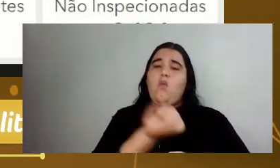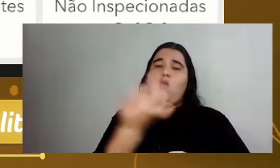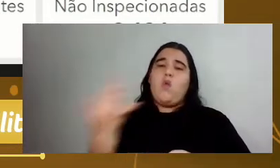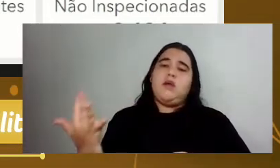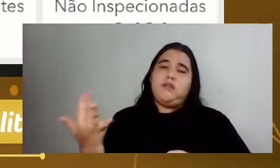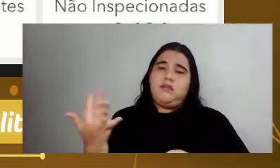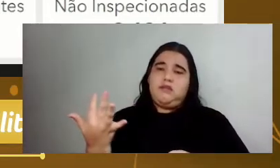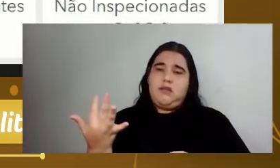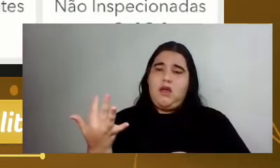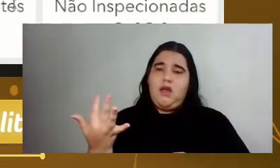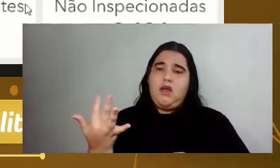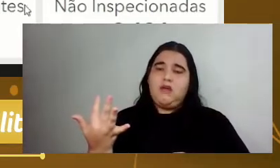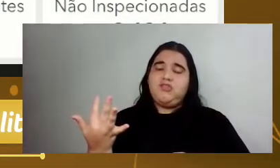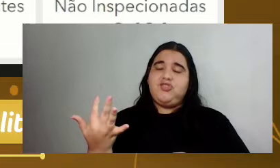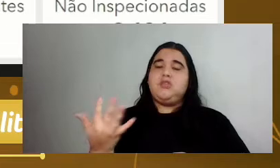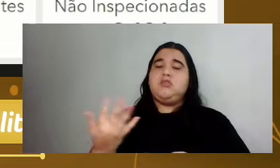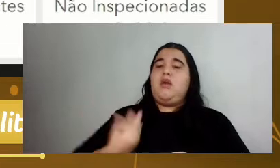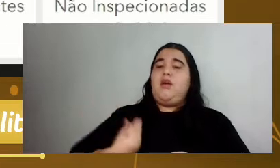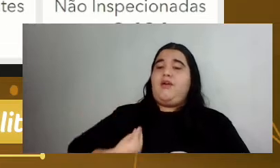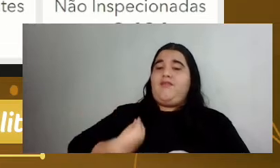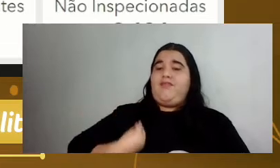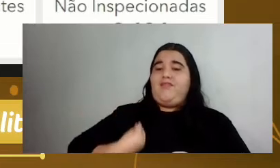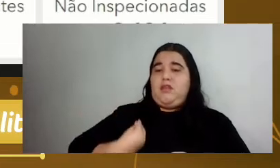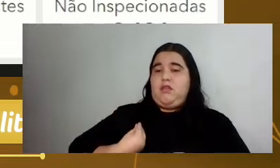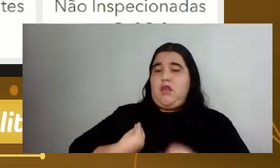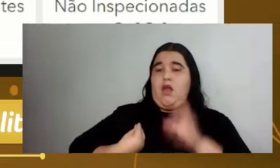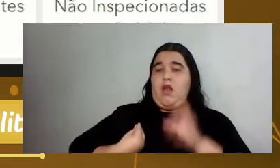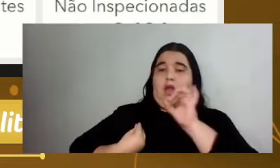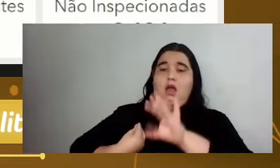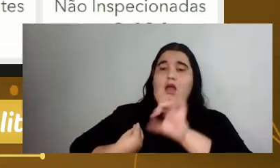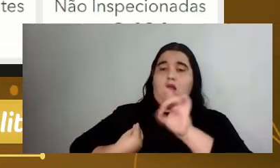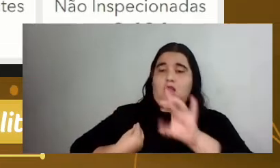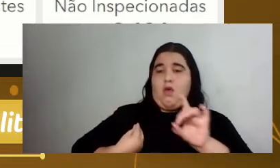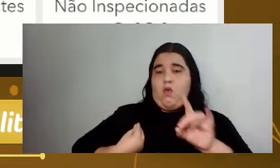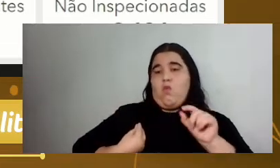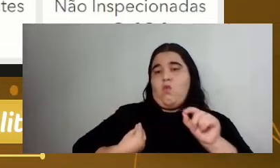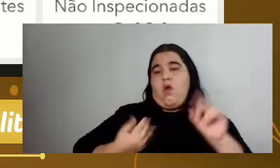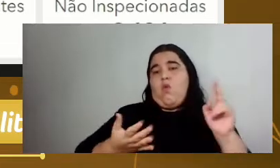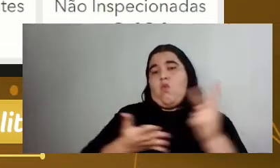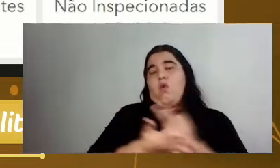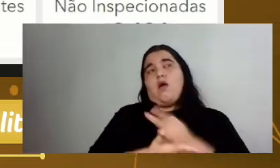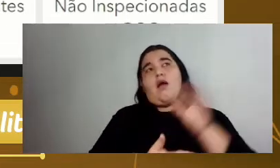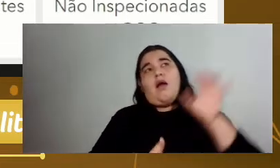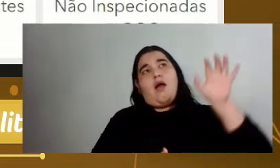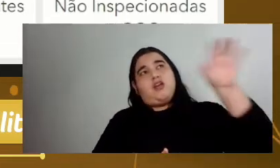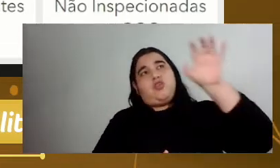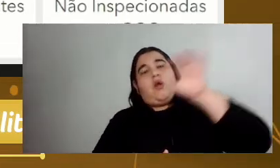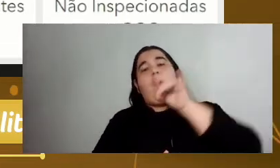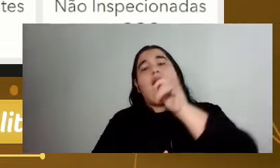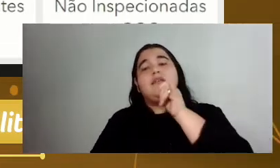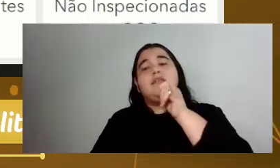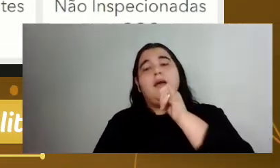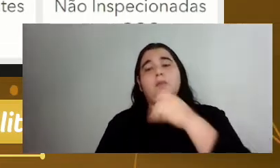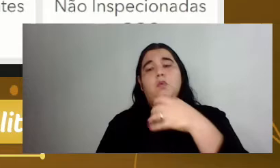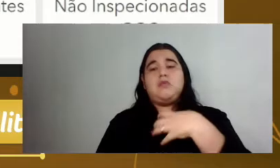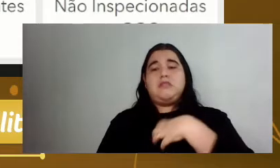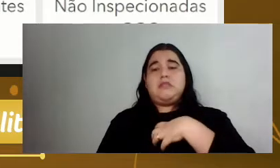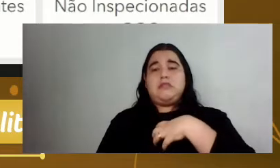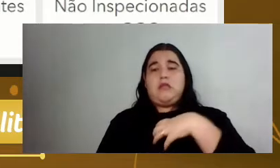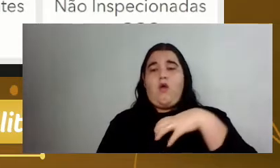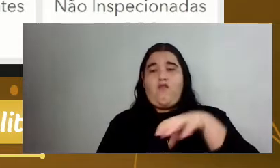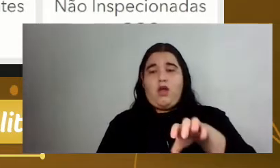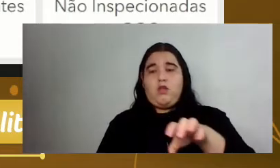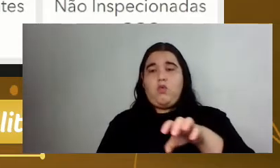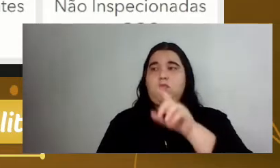de como que está a situação de cada ocorrência. Por regional, a gente pode fazer um filtro aqui, por exemplo, Salvador. A gente selecionou aqui a regional